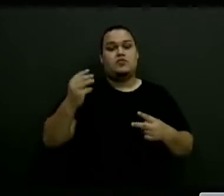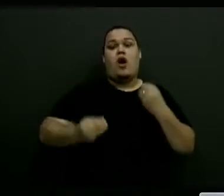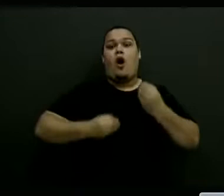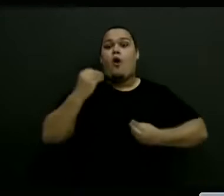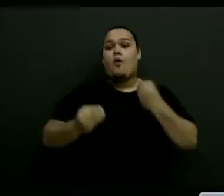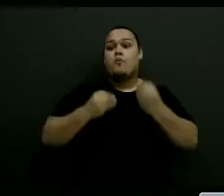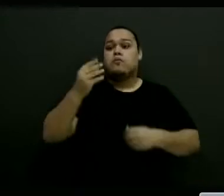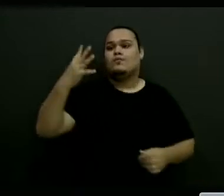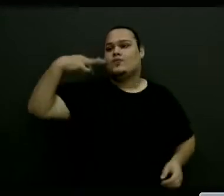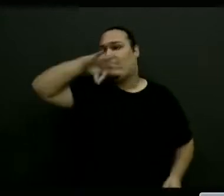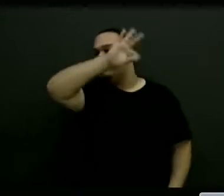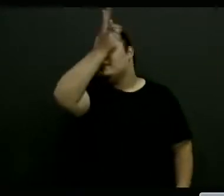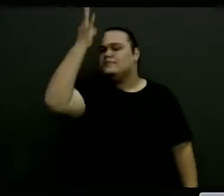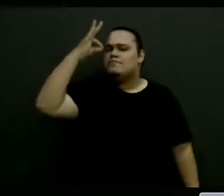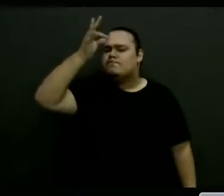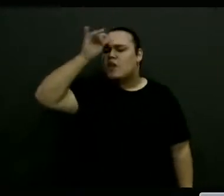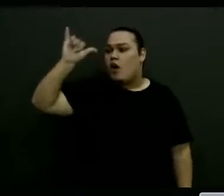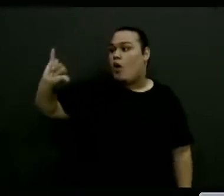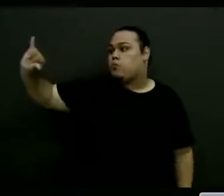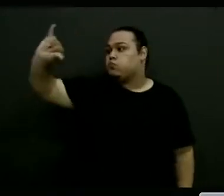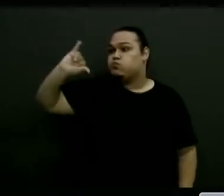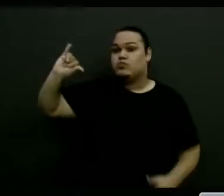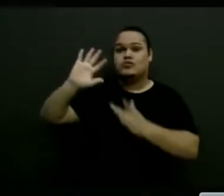equipando-o para o ministério.